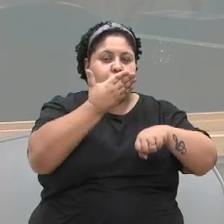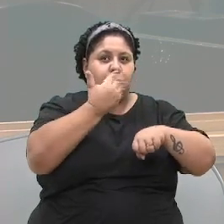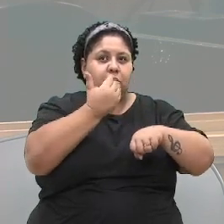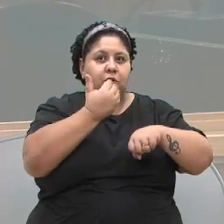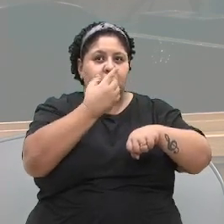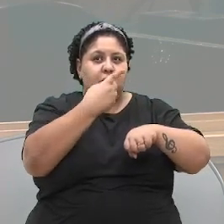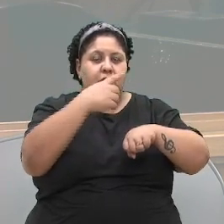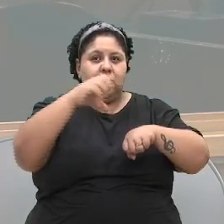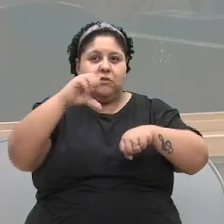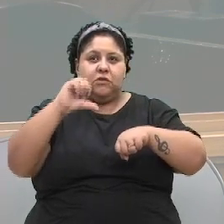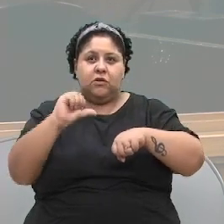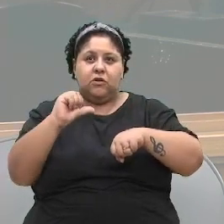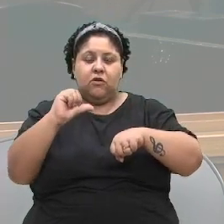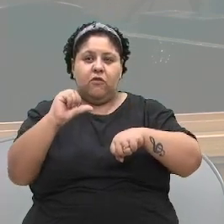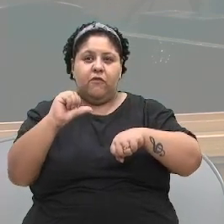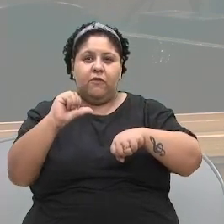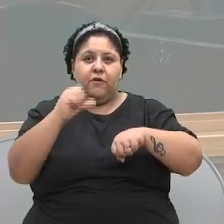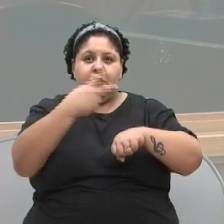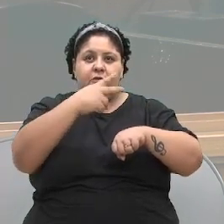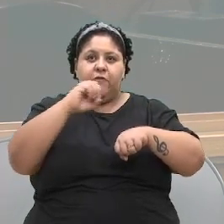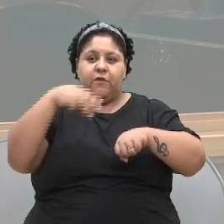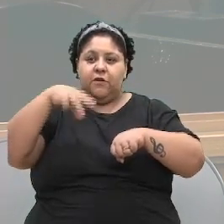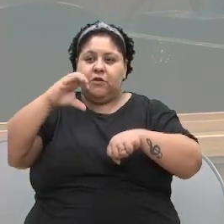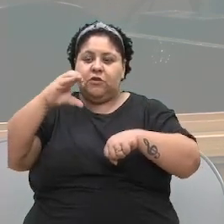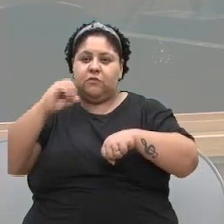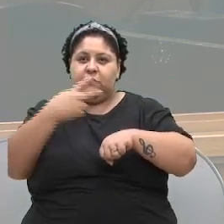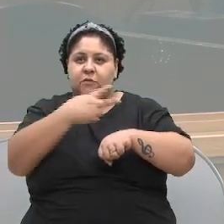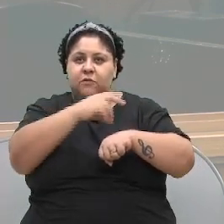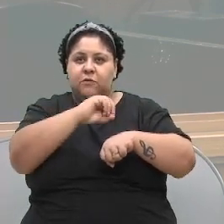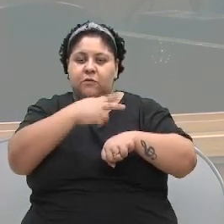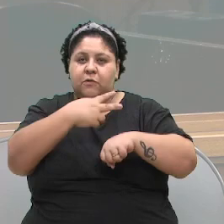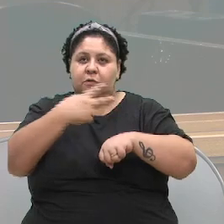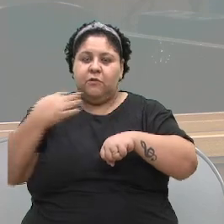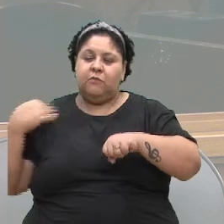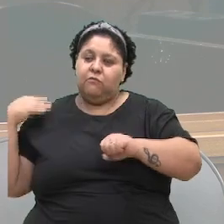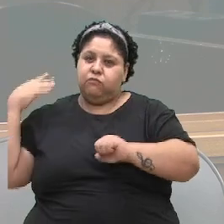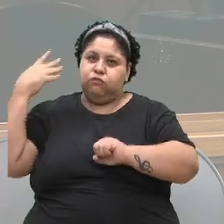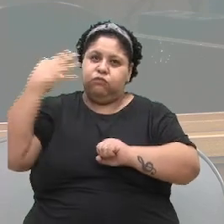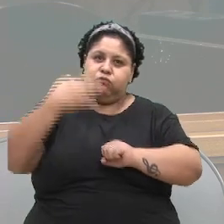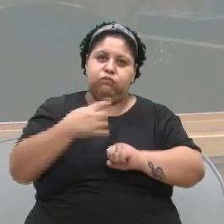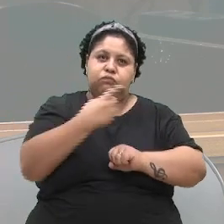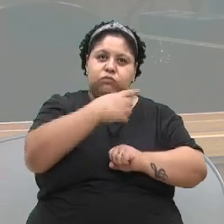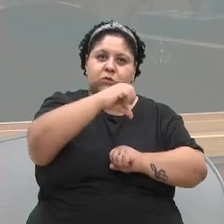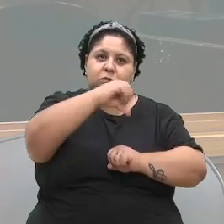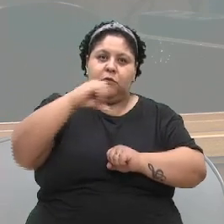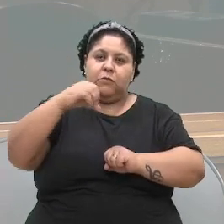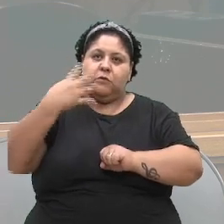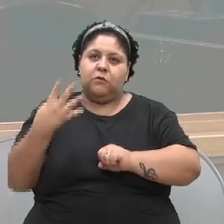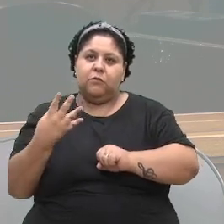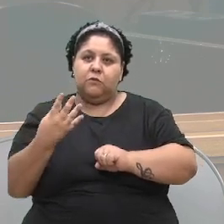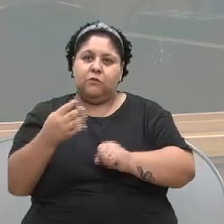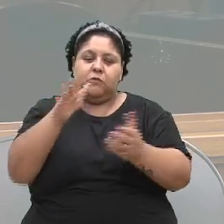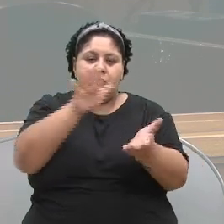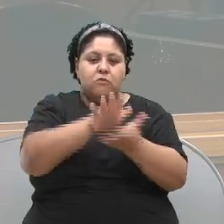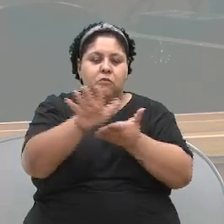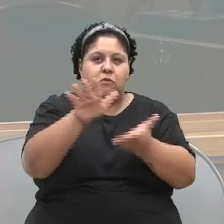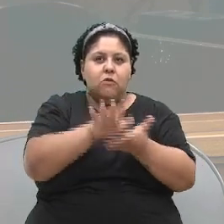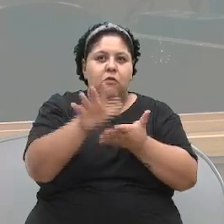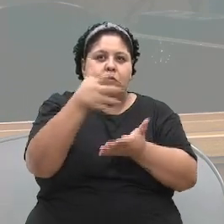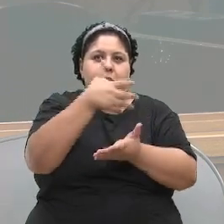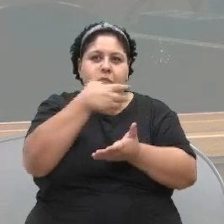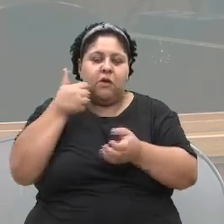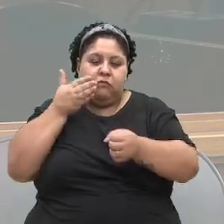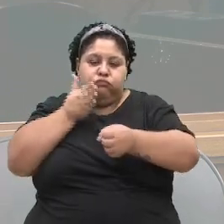dia 20 de maio de 2024. Desde 1994, com o lema produzindo pães, bolos,